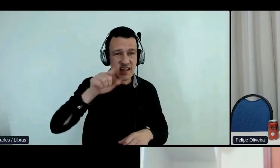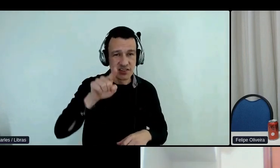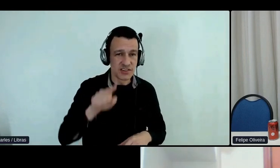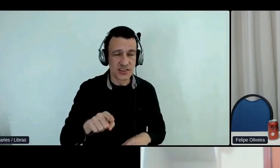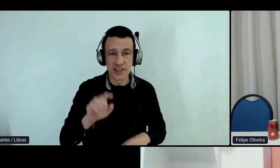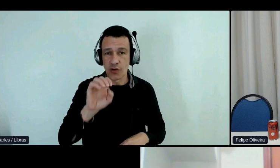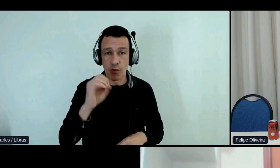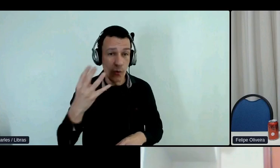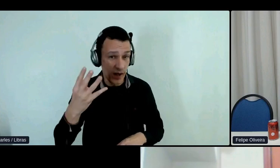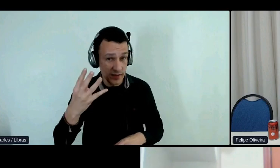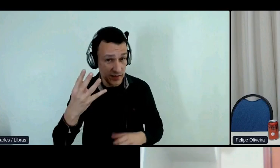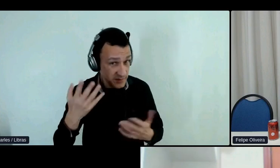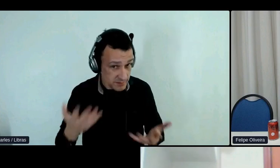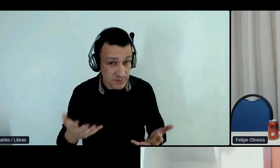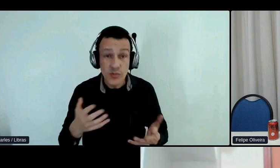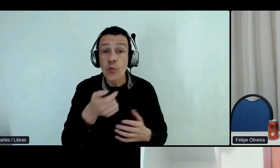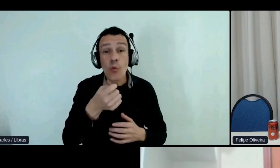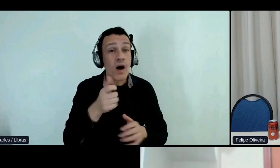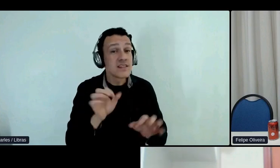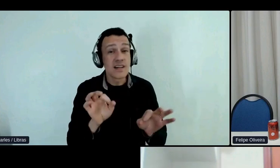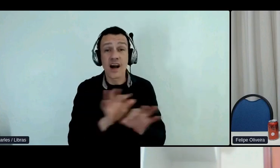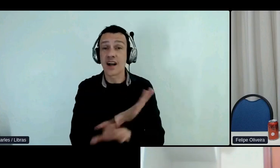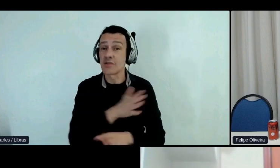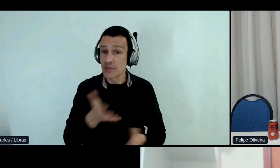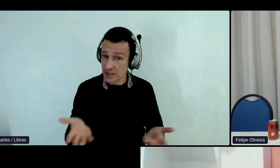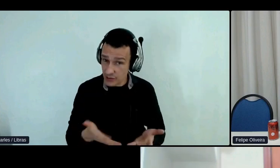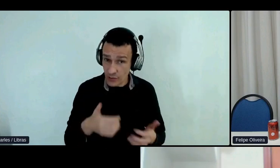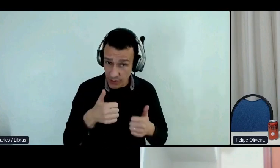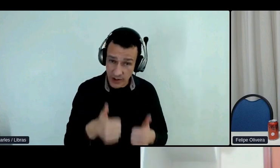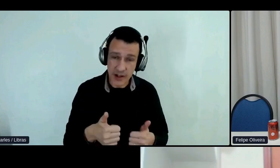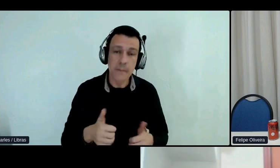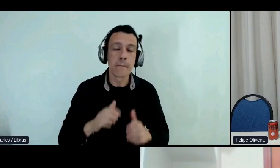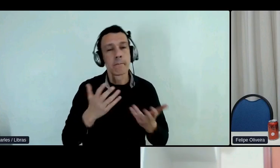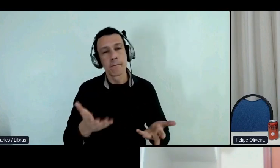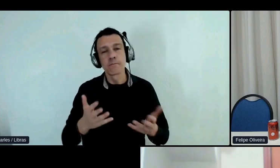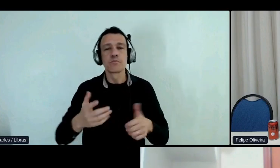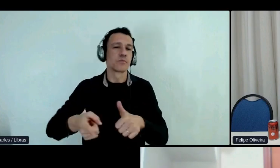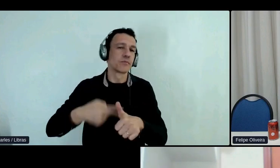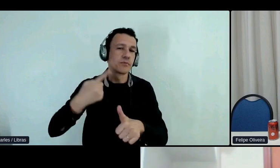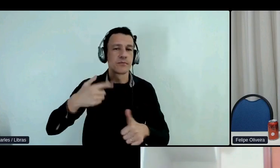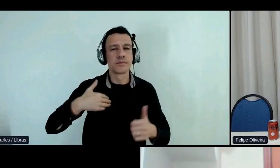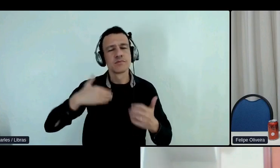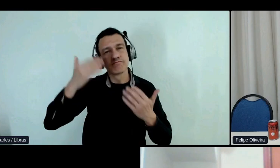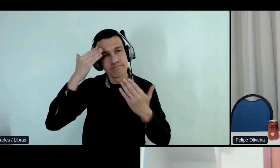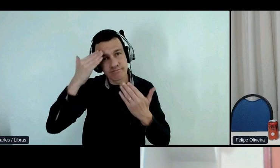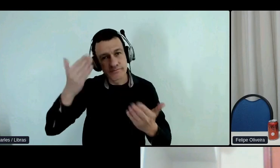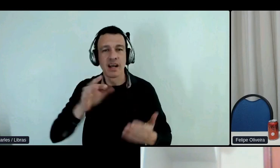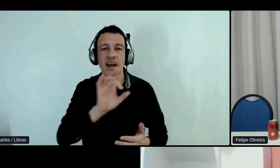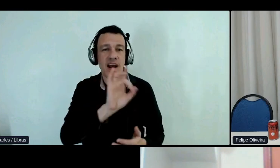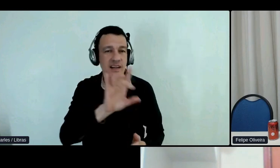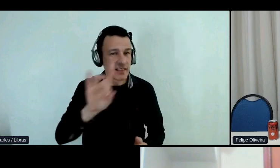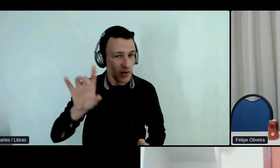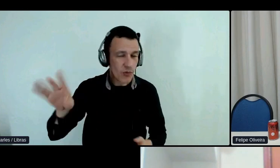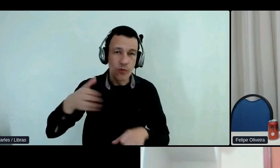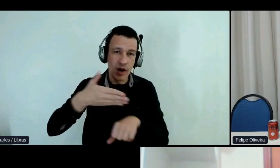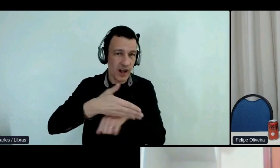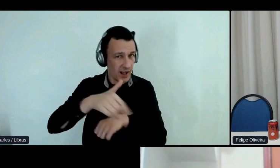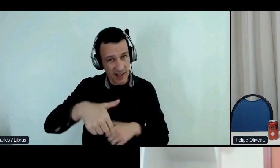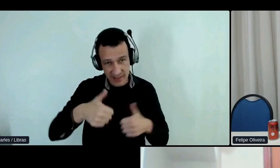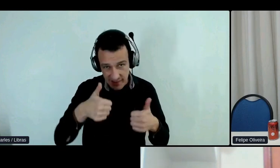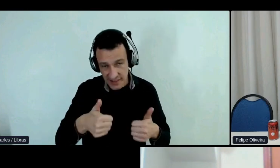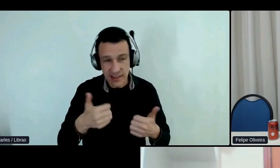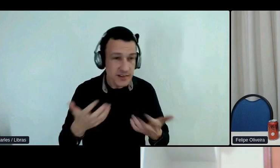importante ter, novamente, o que a gente falou, a educação, o treinamento em cima disso. Muito legal, pessoal. Ó, agora são